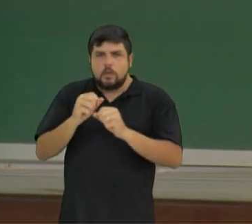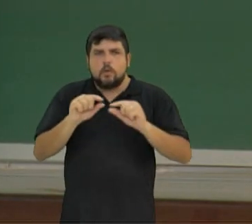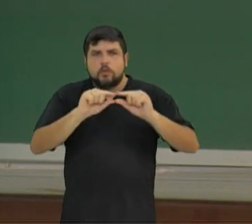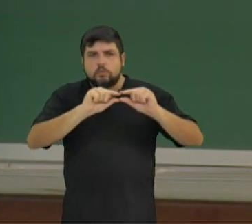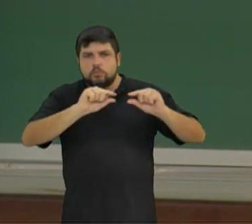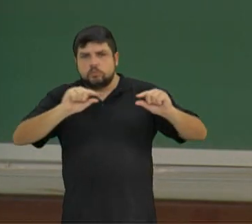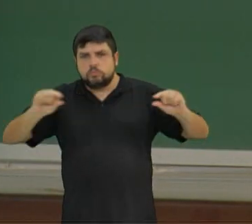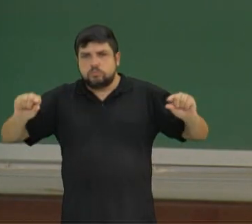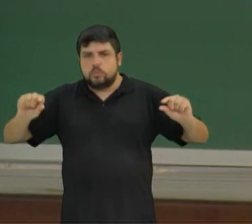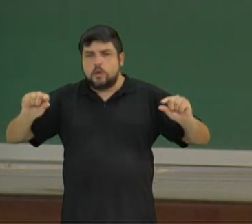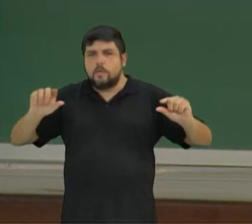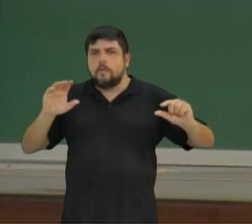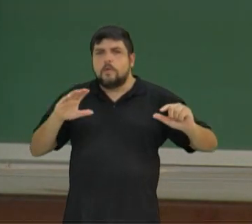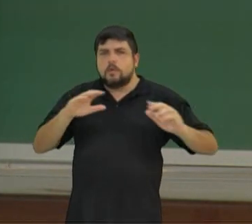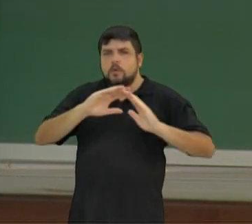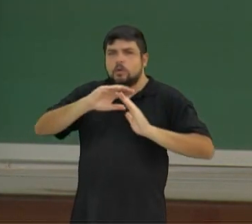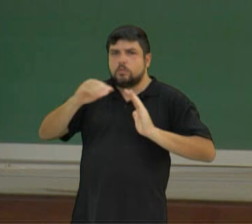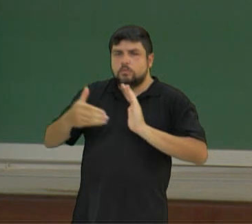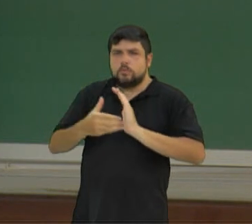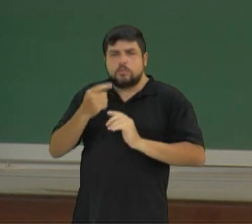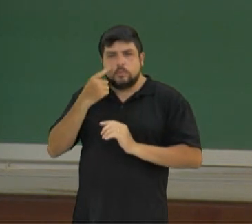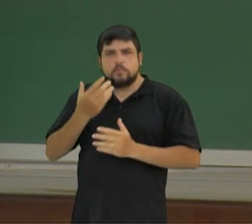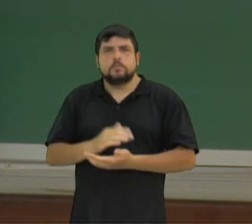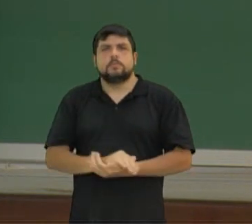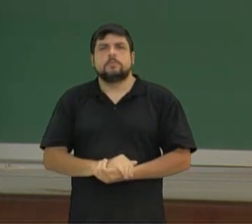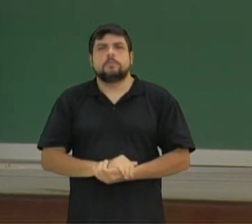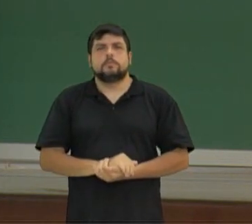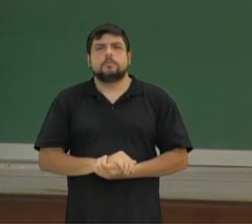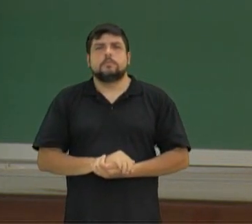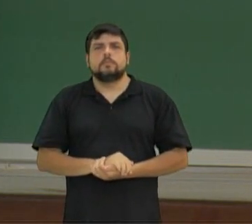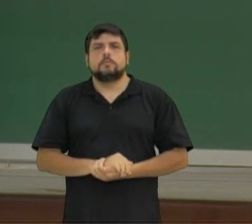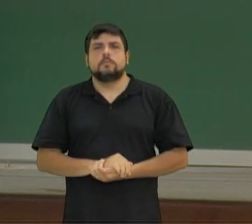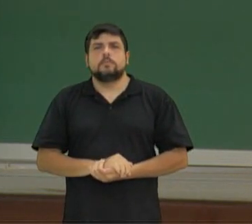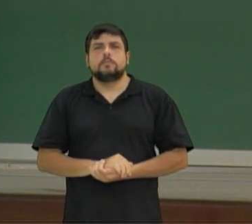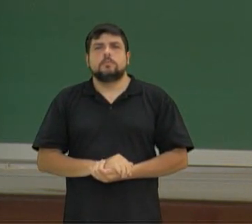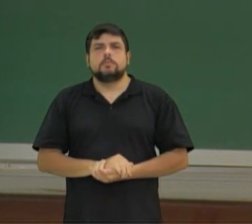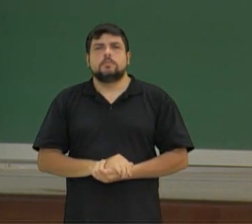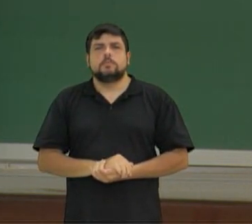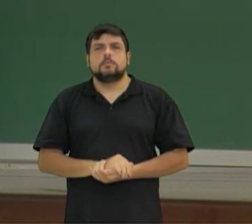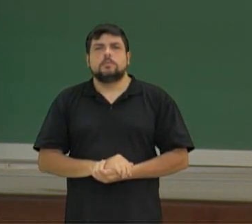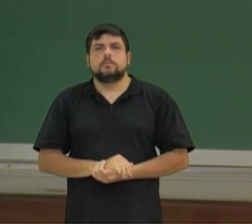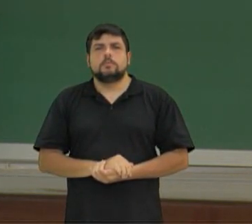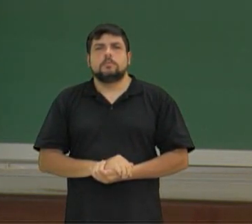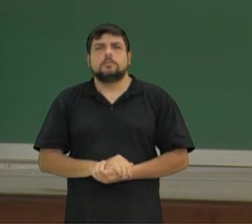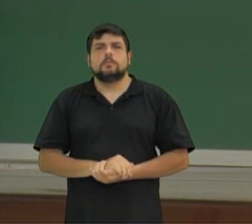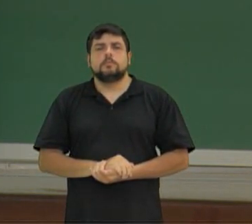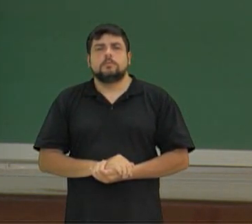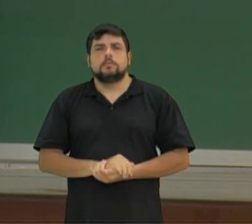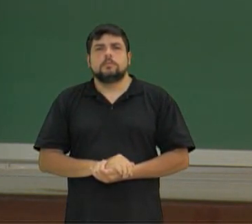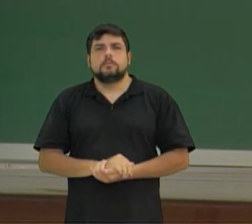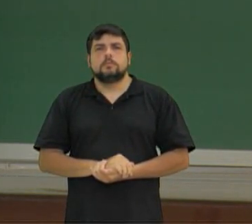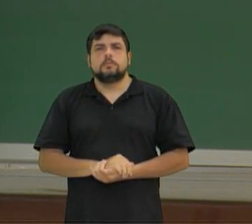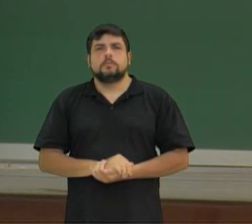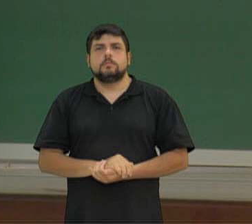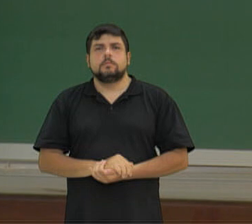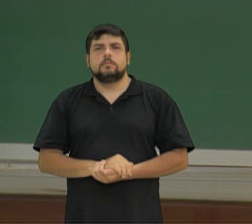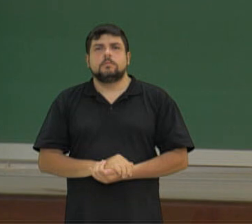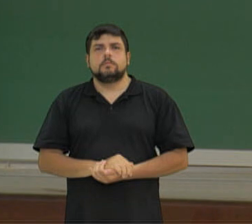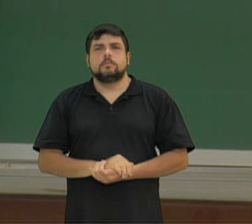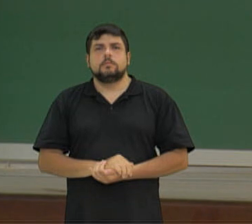reação global, que nesse caso vai ficar assim, ó, CaCl2 aquoso mais 2H2O, formando